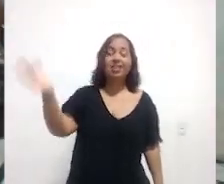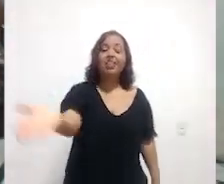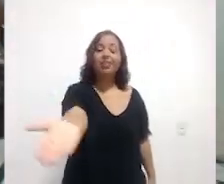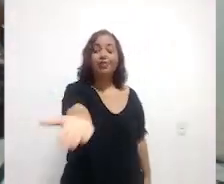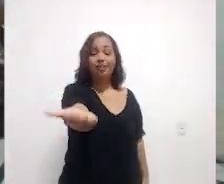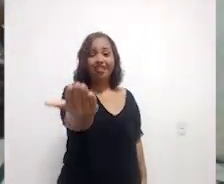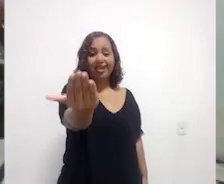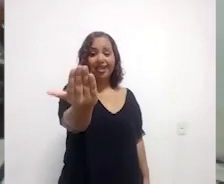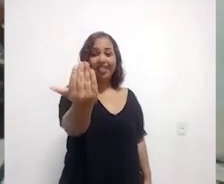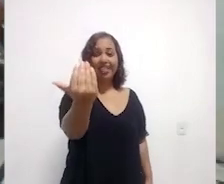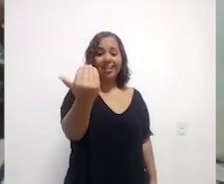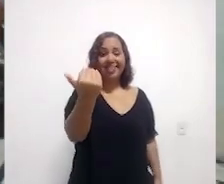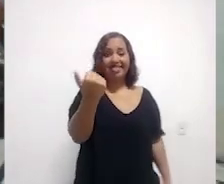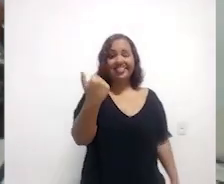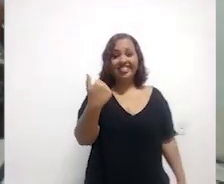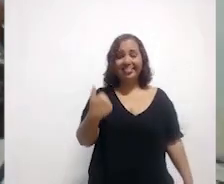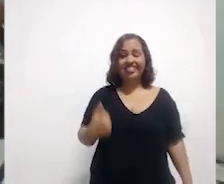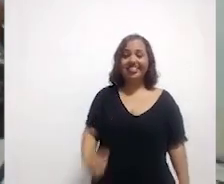Pai.